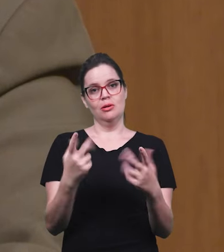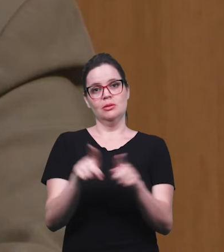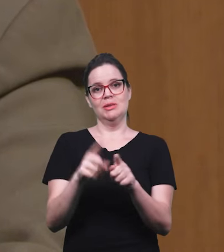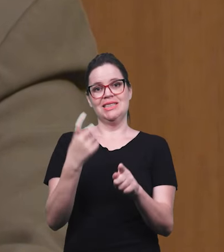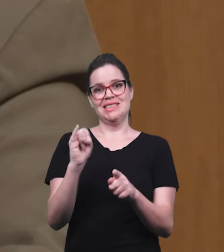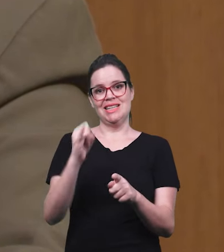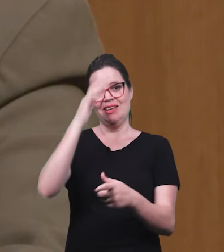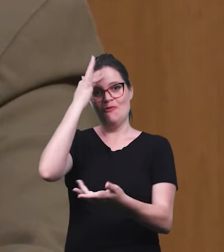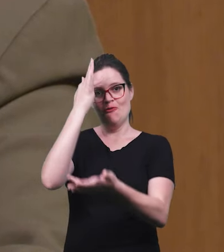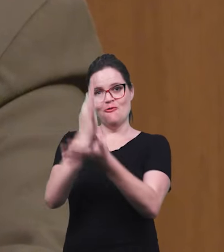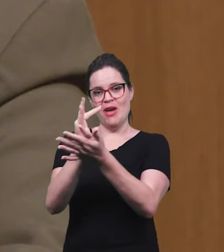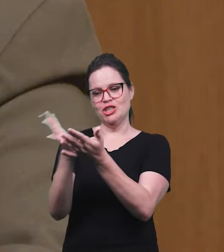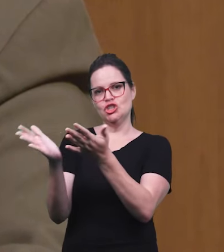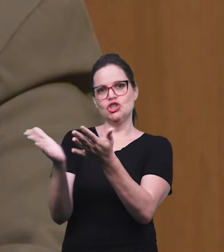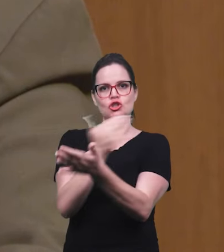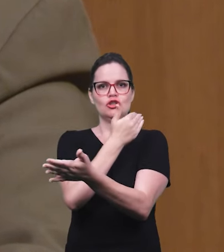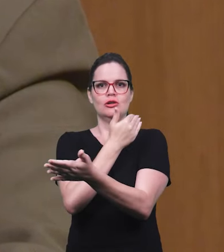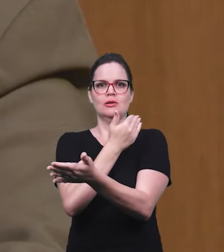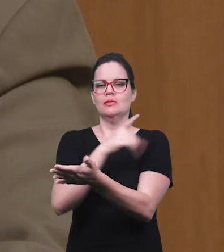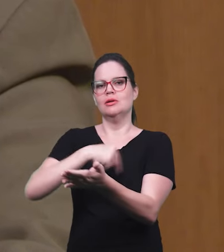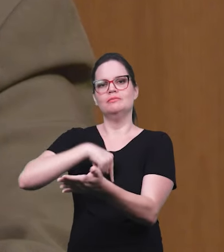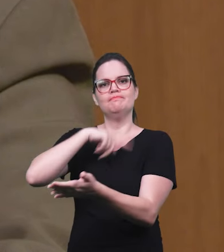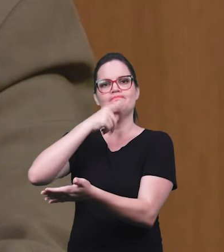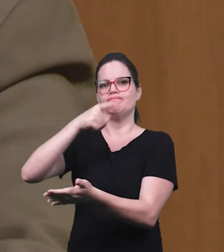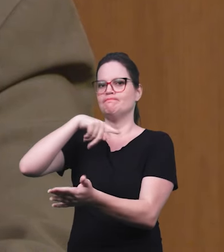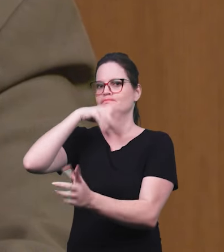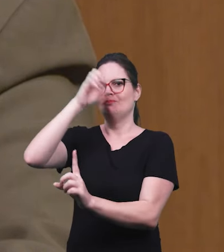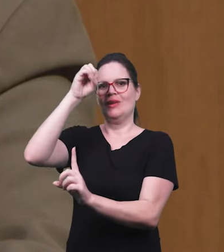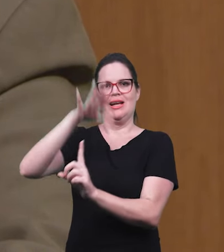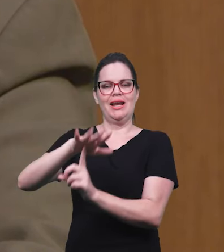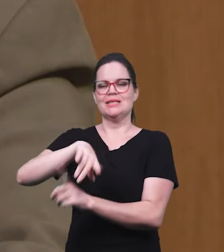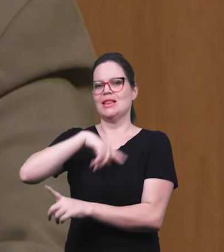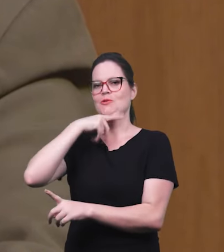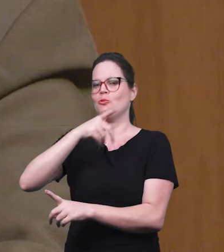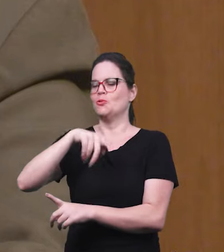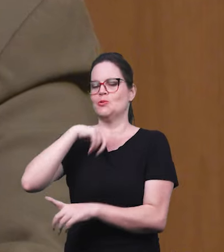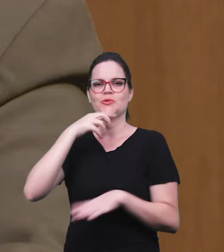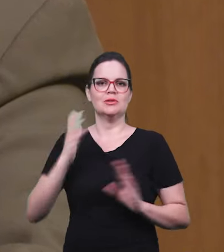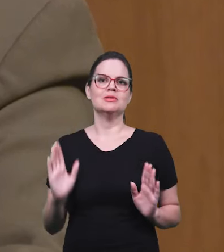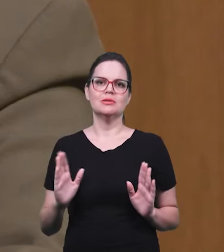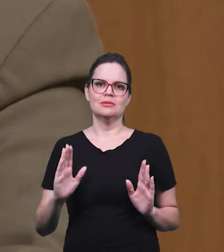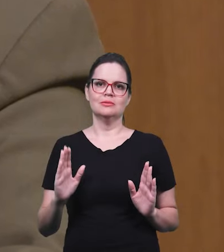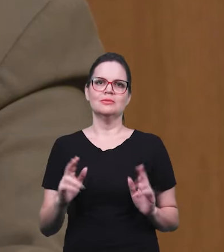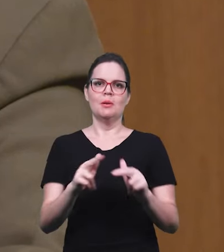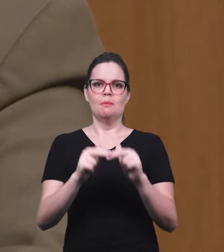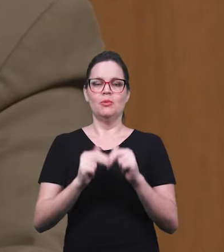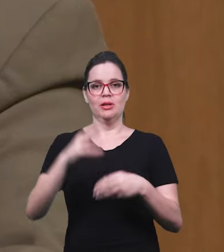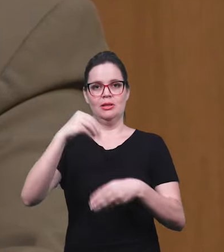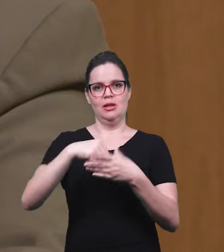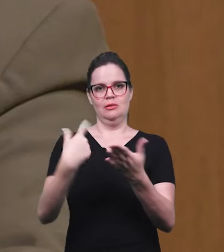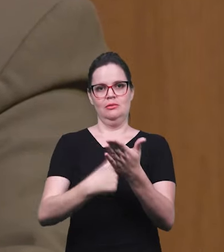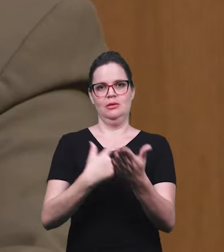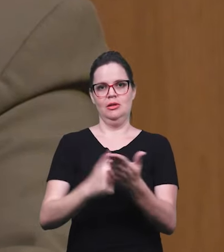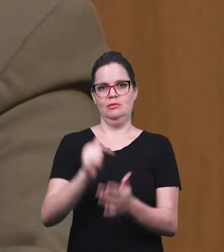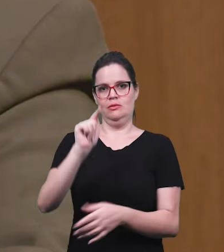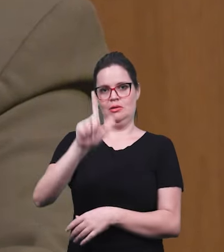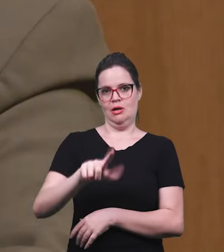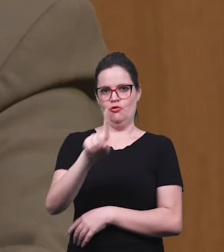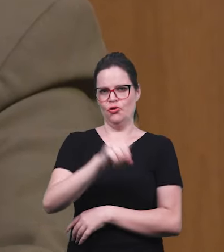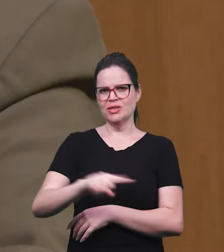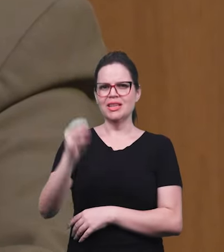fé, você corta o meio pelo qual a graça vai ser derramada na sua vida. Por isso que lá no livro de Gálatas, assim, olha, vocês estão tentando